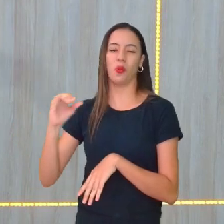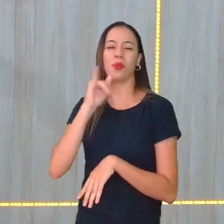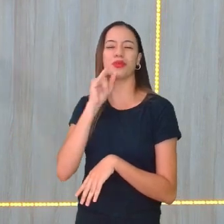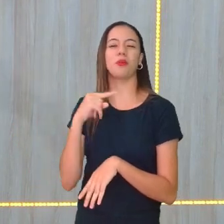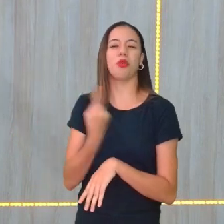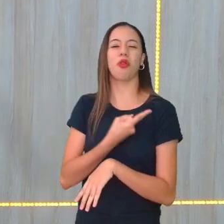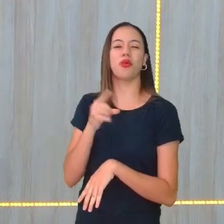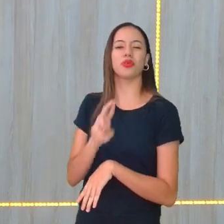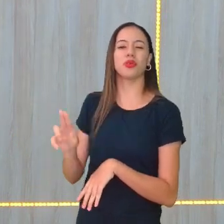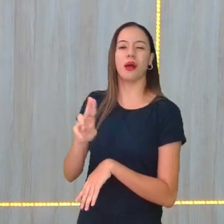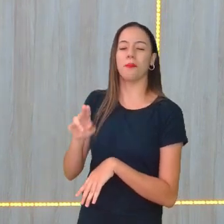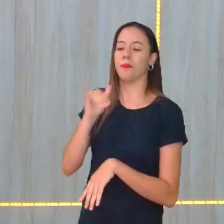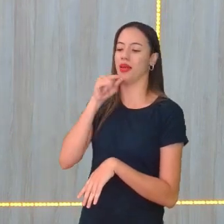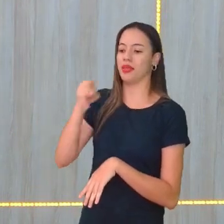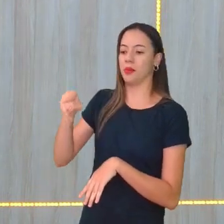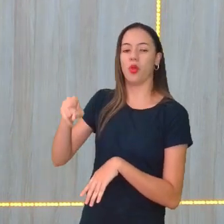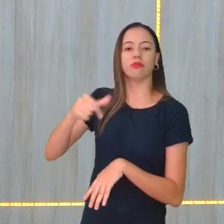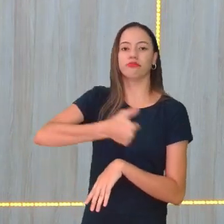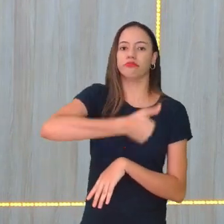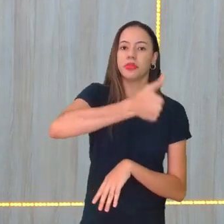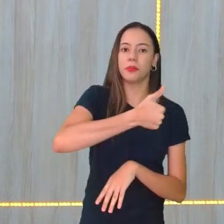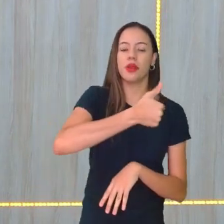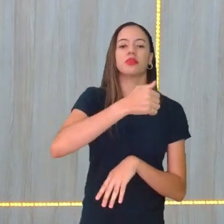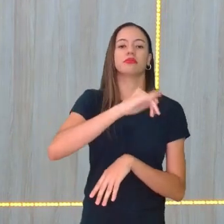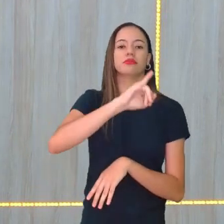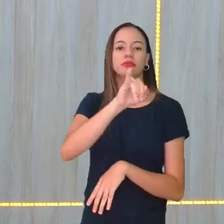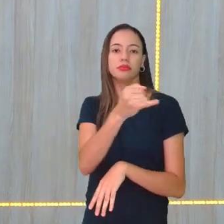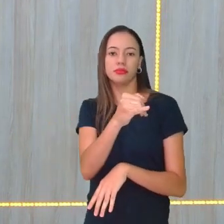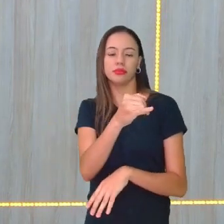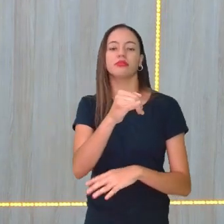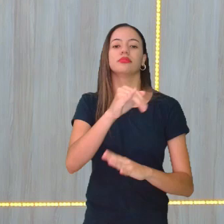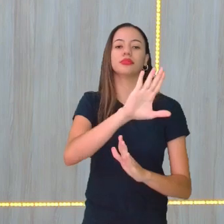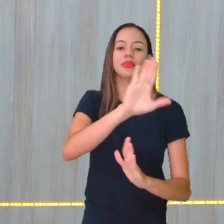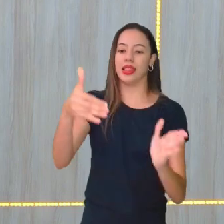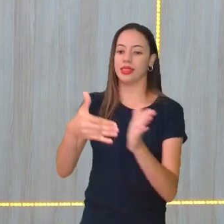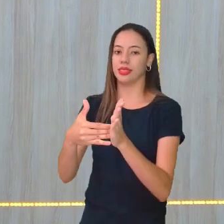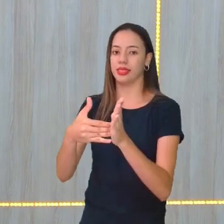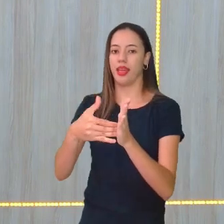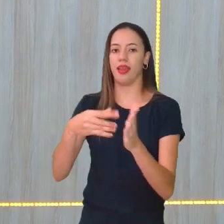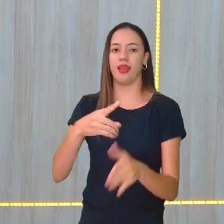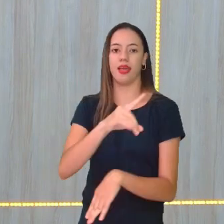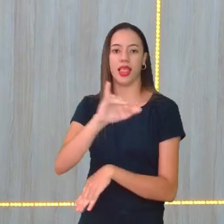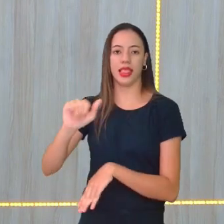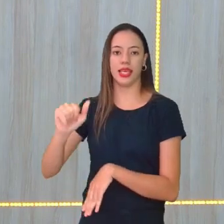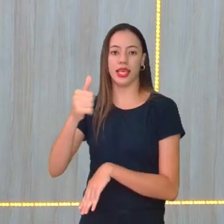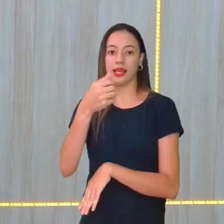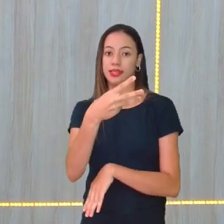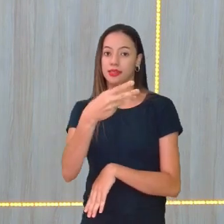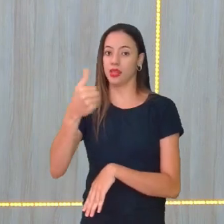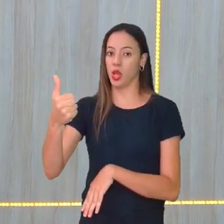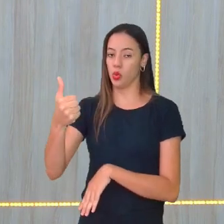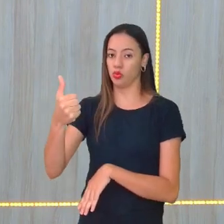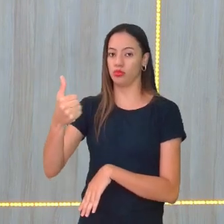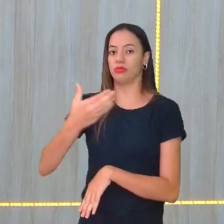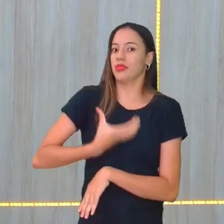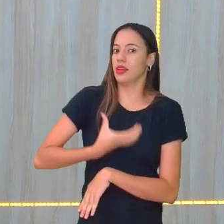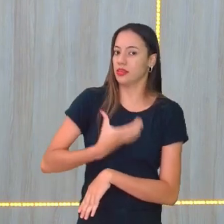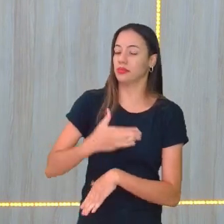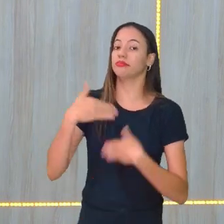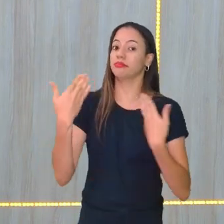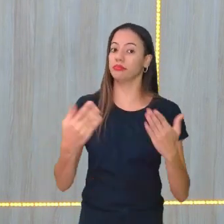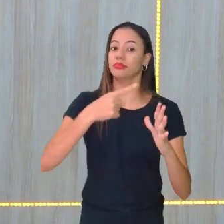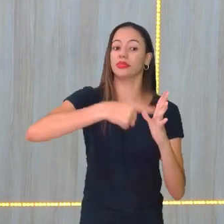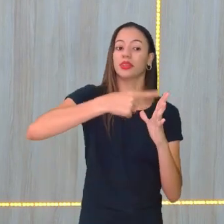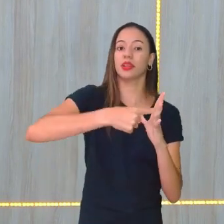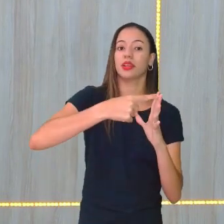de janeiro até dia 31 de dezembro. O calendário cristão,